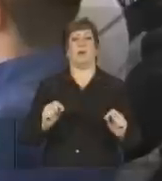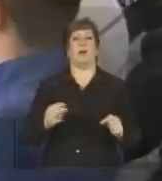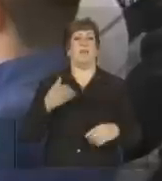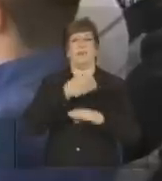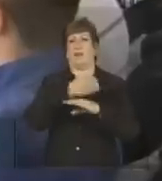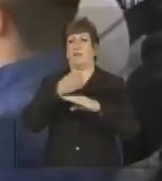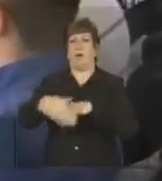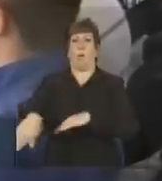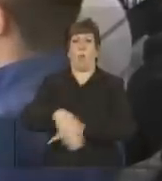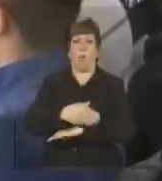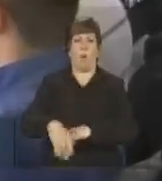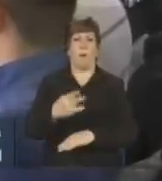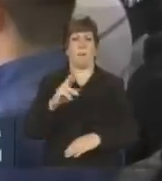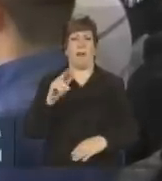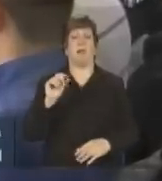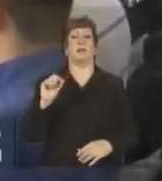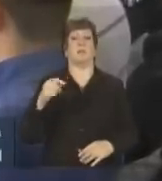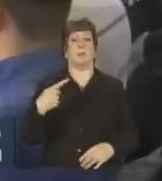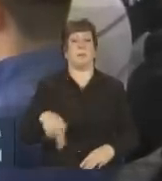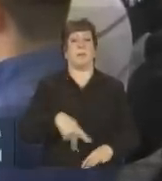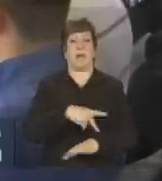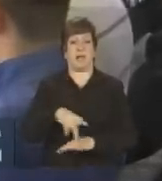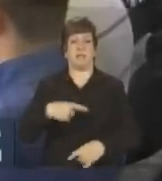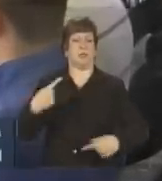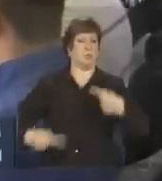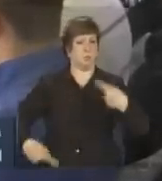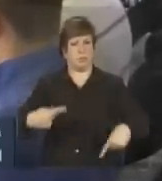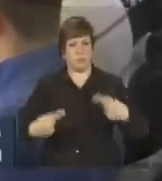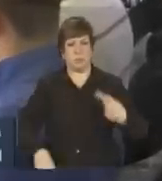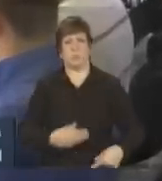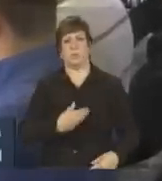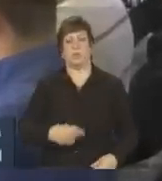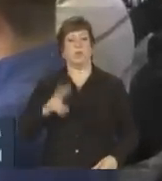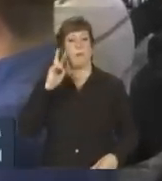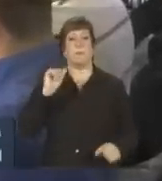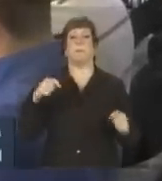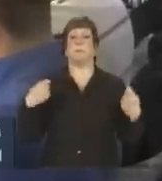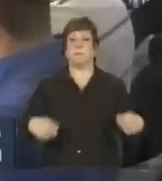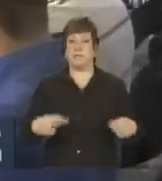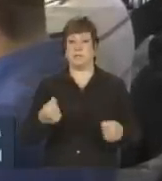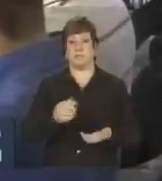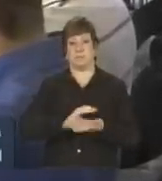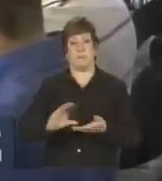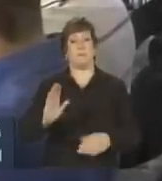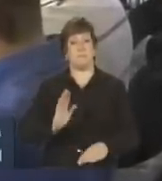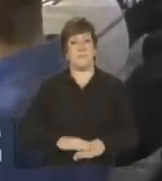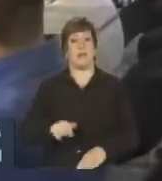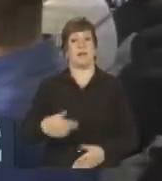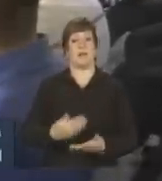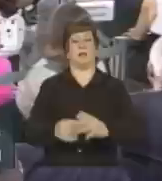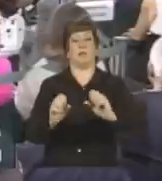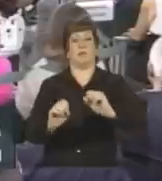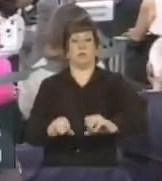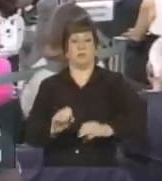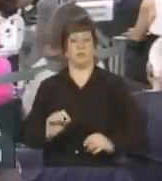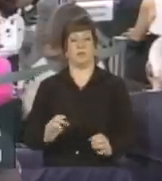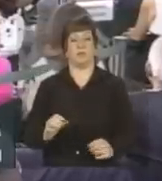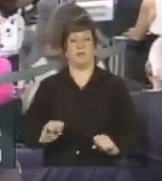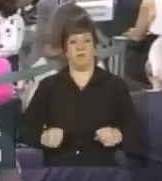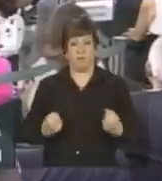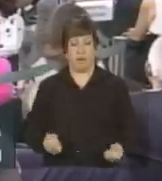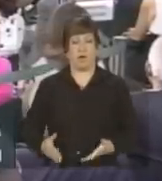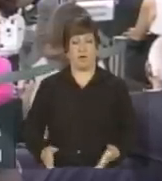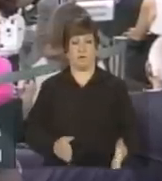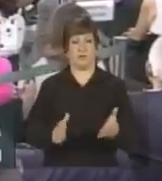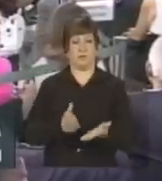e nas praças do país, colorir o debate público sobre a necessidade de investir mais em educação e de fortalecer os nossos caminhos,